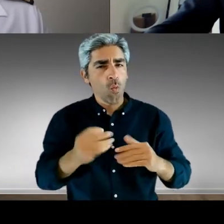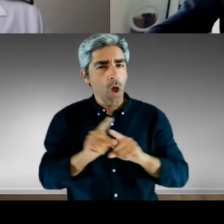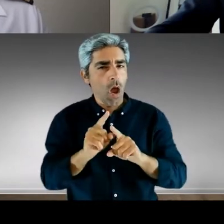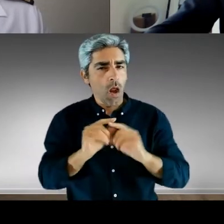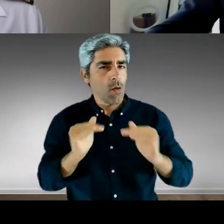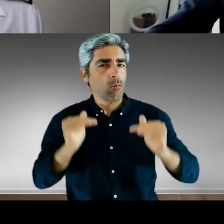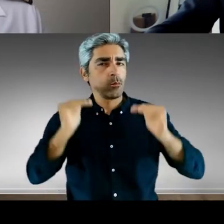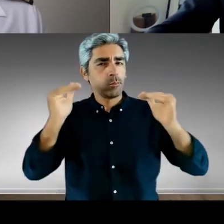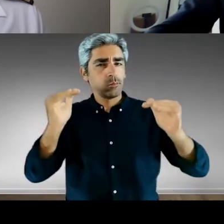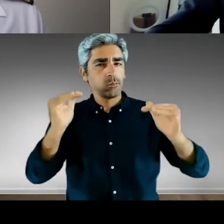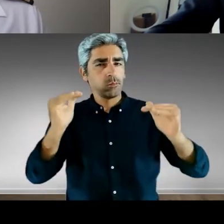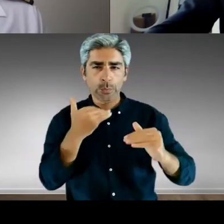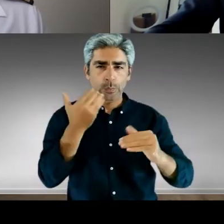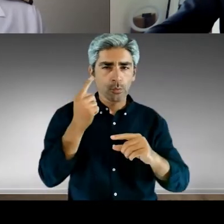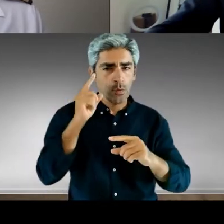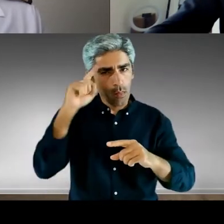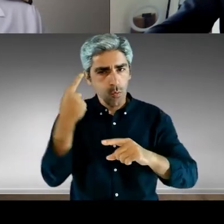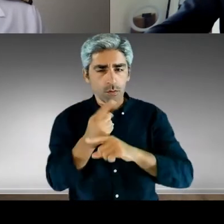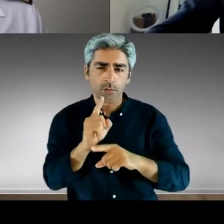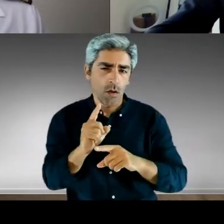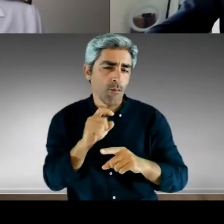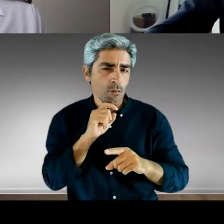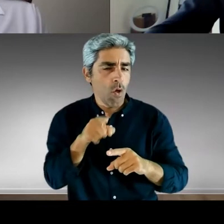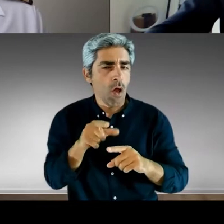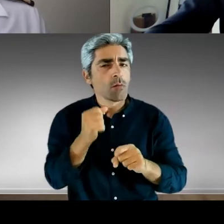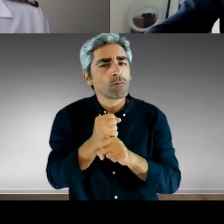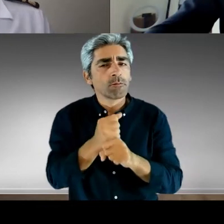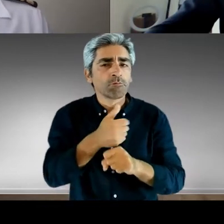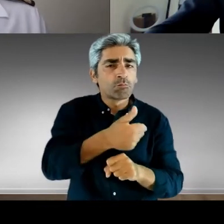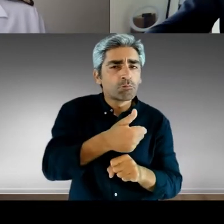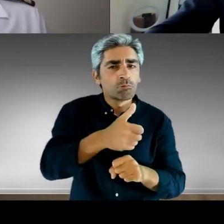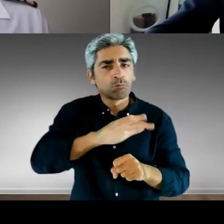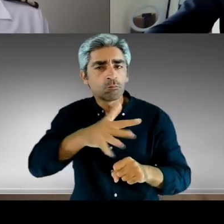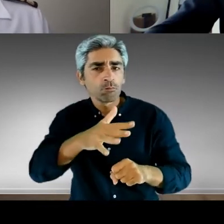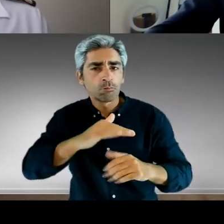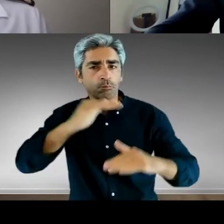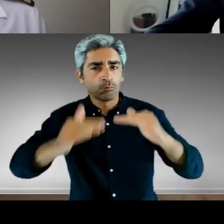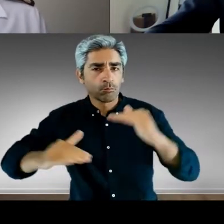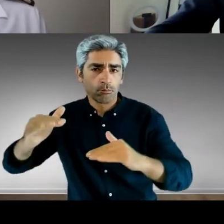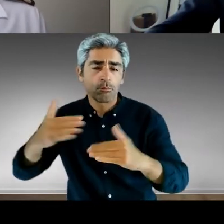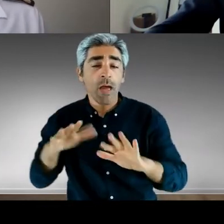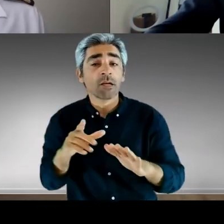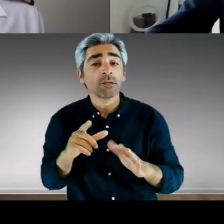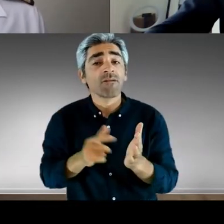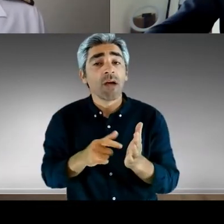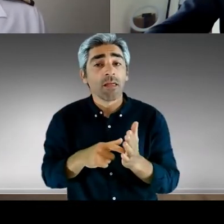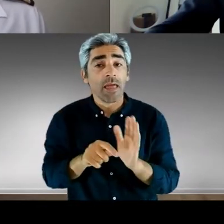Tem que haver tolerância e há tolerância para haverem flutuações no desempenho. Só que os comportamentos de falta de ética são